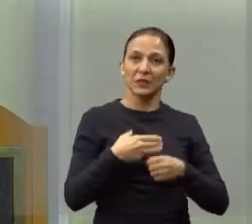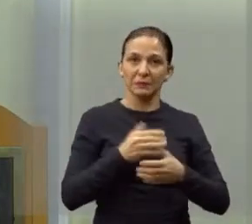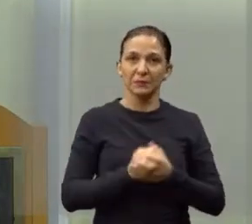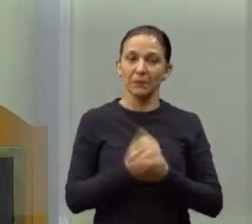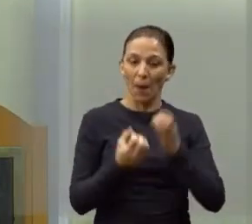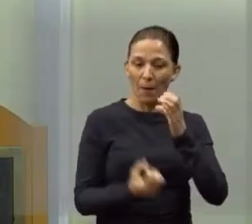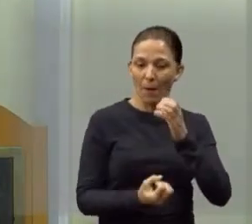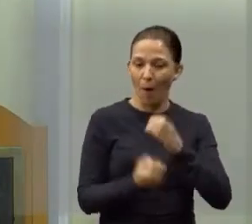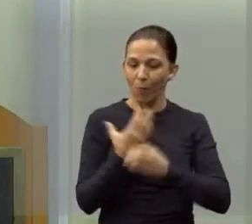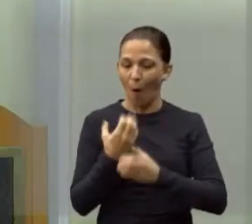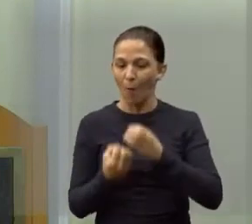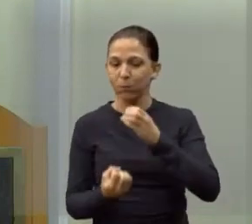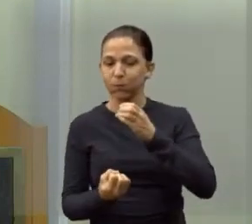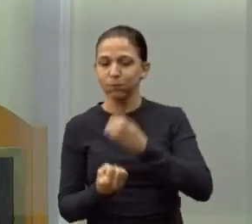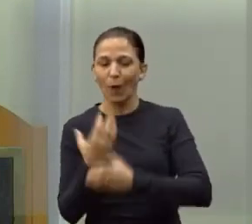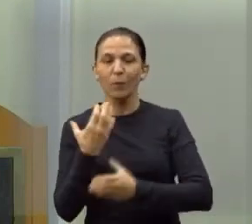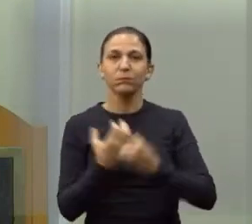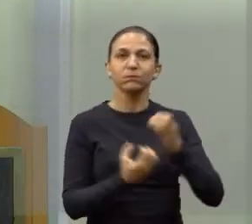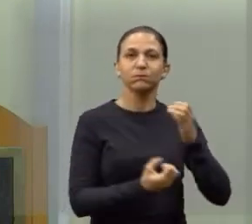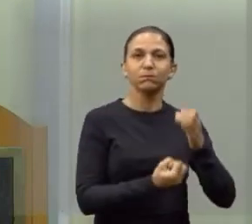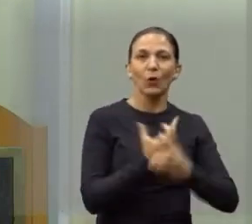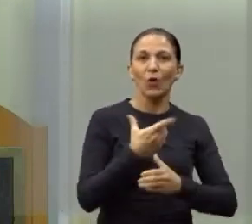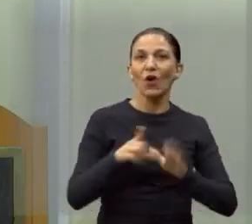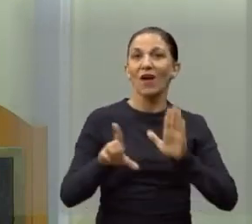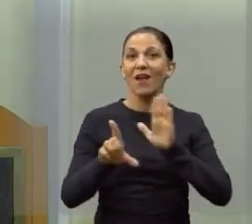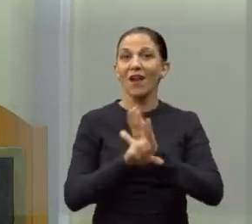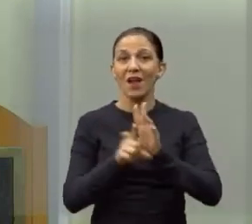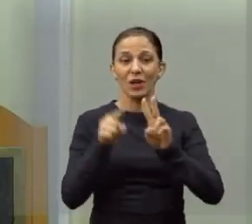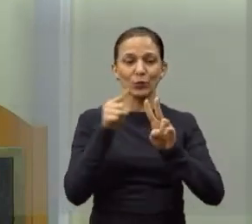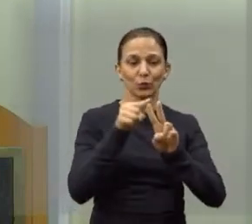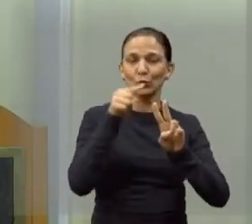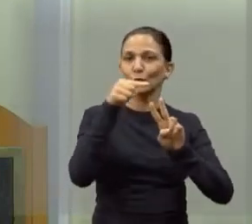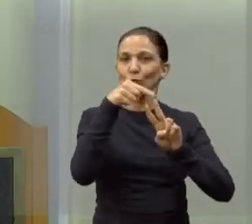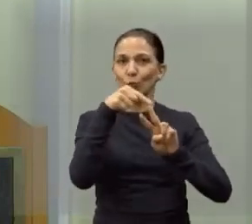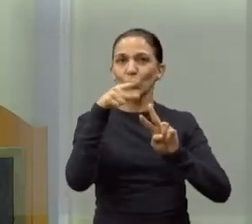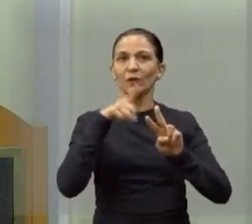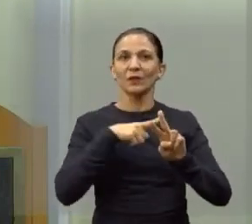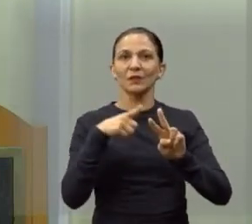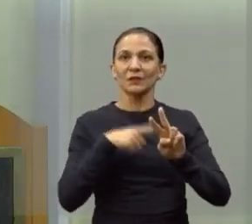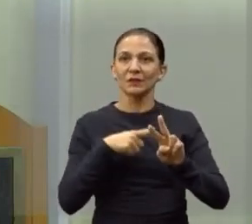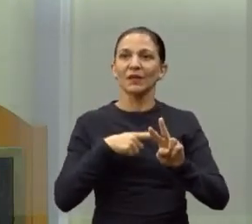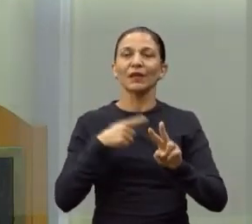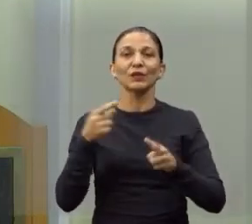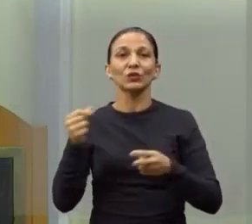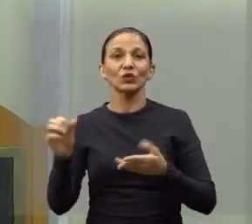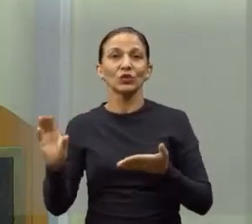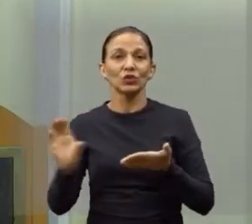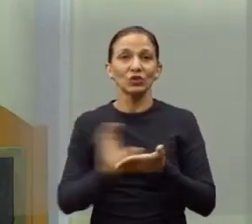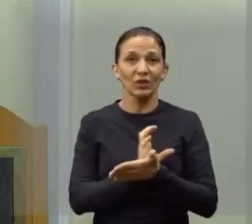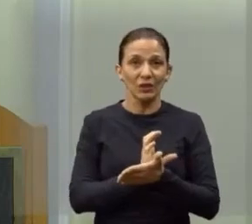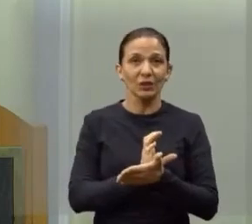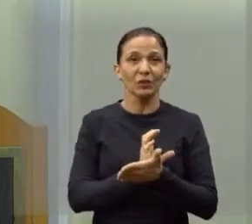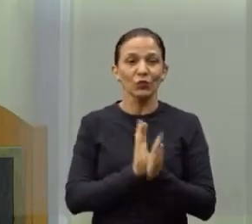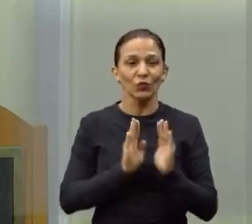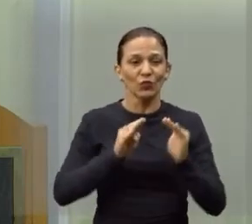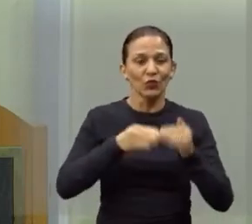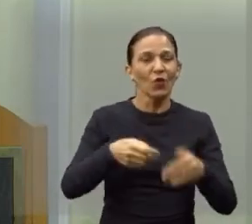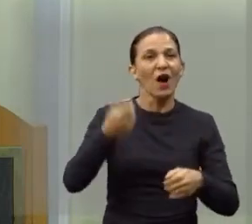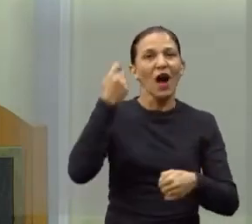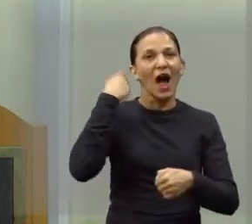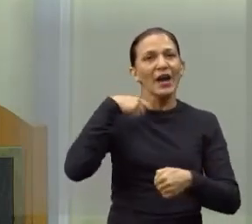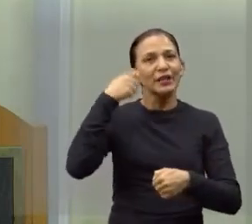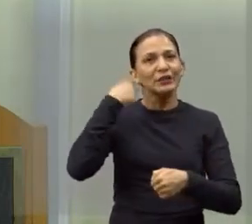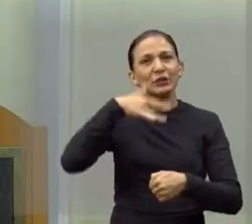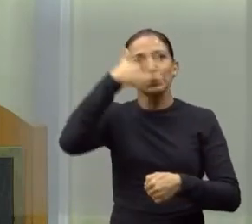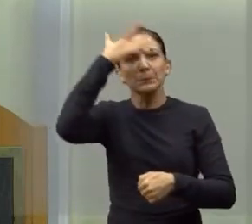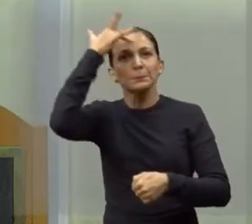produções fervilharão, porque Lei Aldir Blanc, Paulo Gustavo é fomento direto para os artistas e para todas as